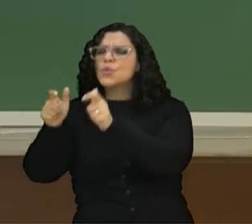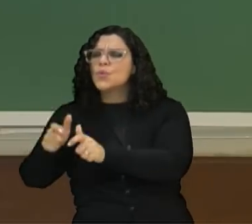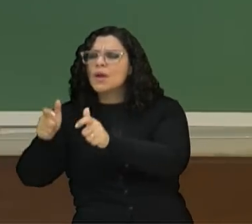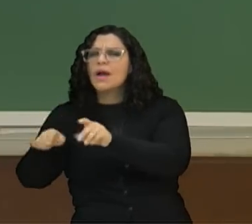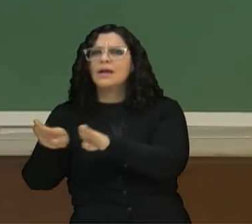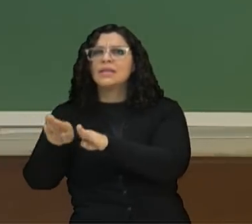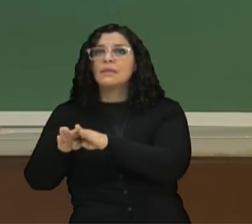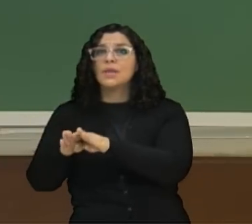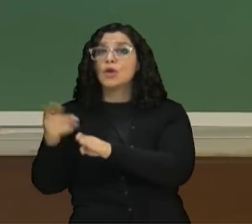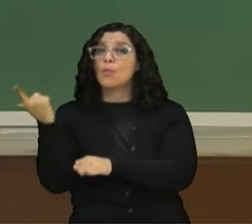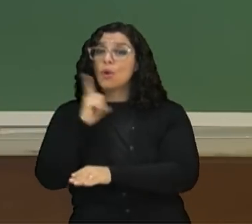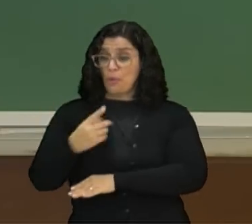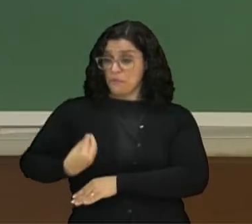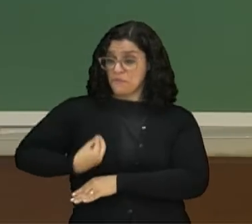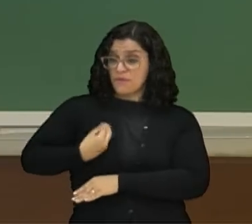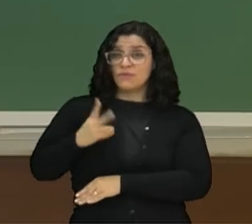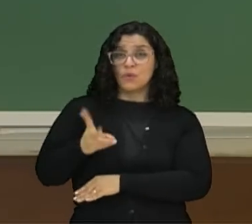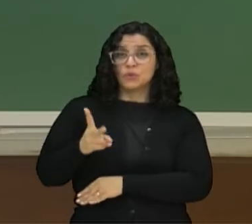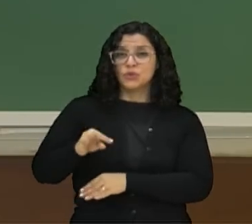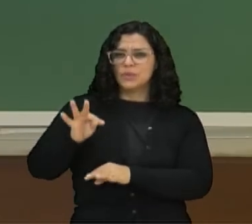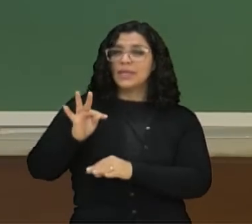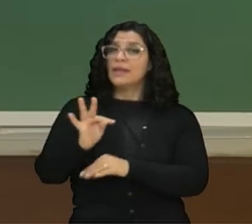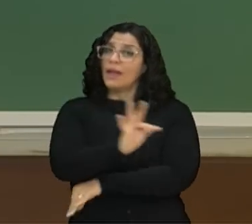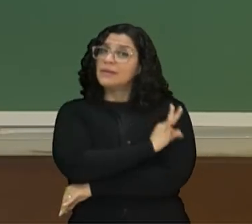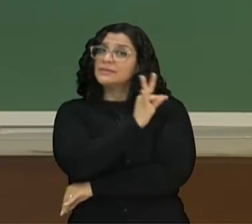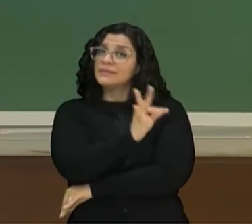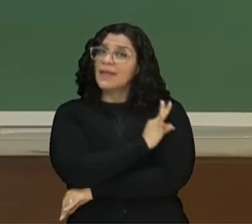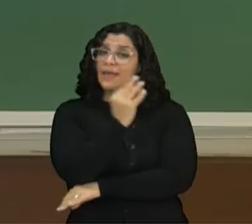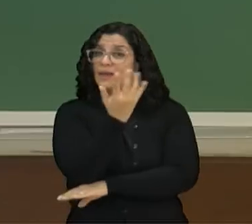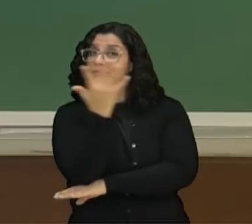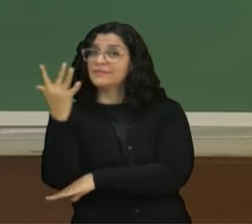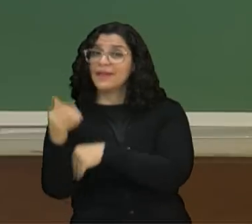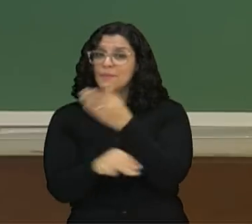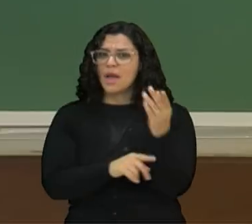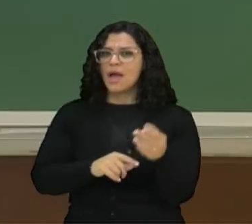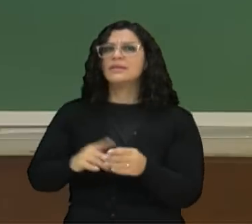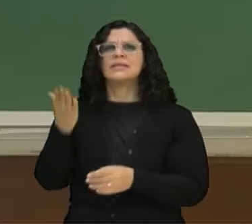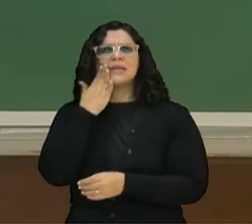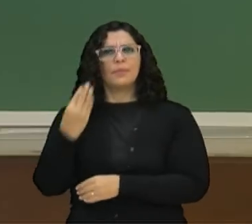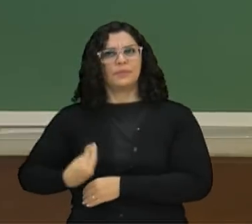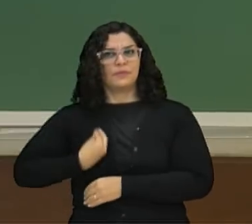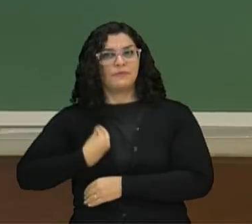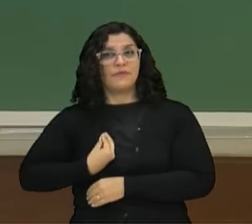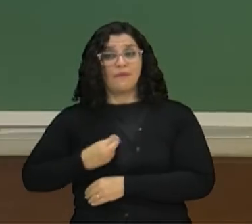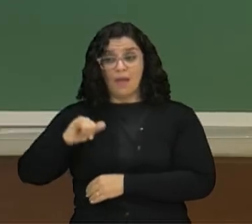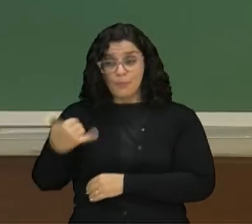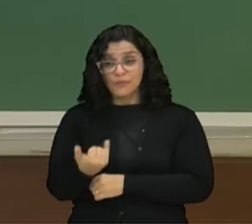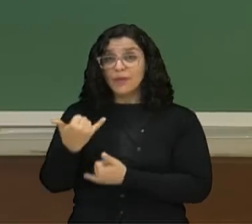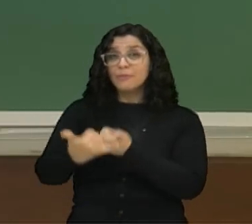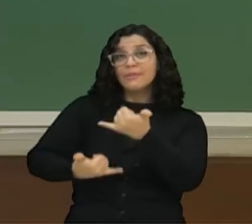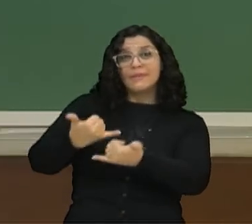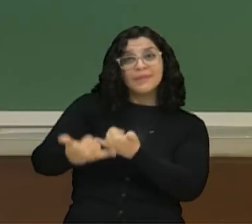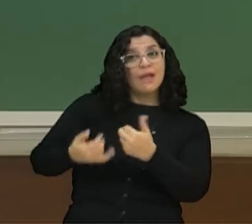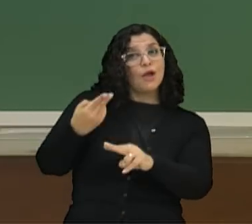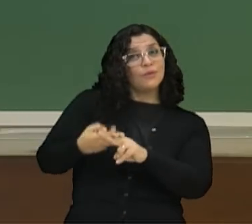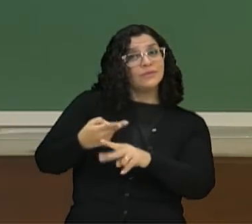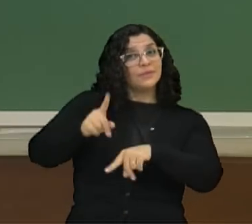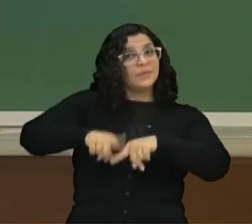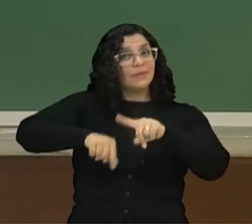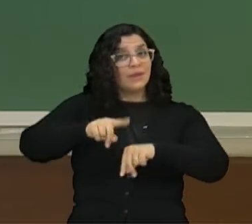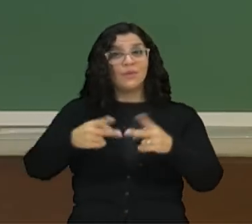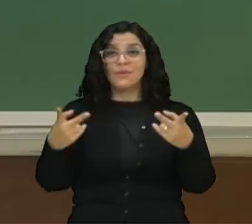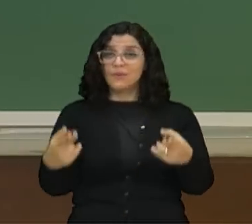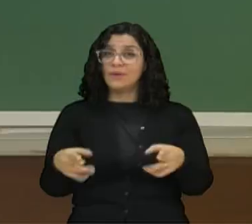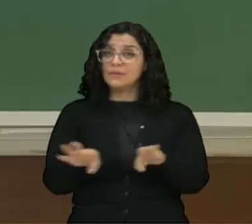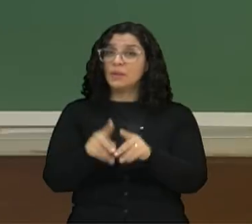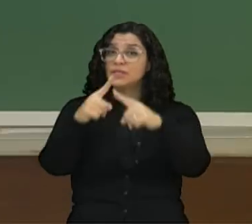de sobrevivência, né, técnicas de sobrevivência na mata, eles aproveitaram e usaram isso como uma brincadeira, né?